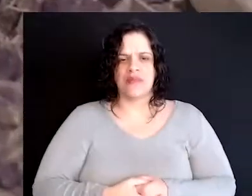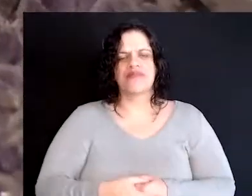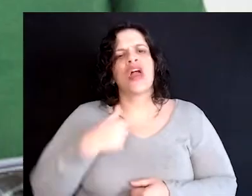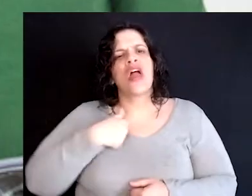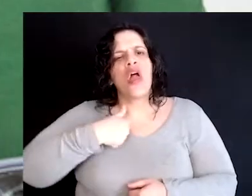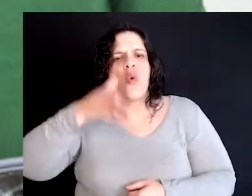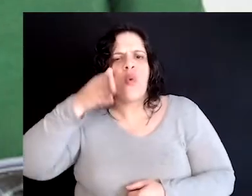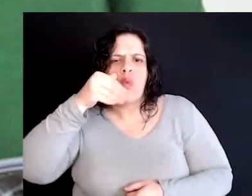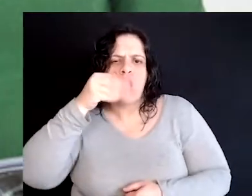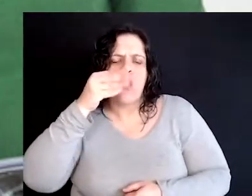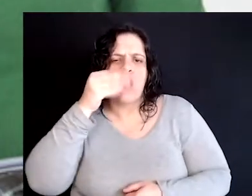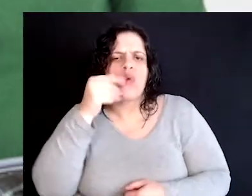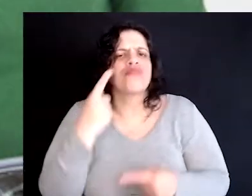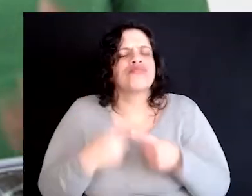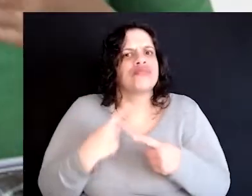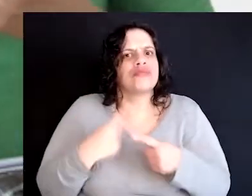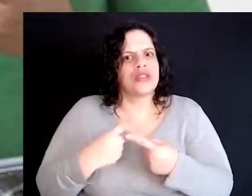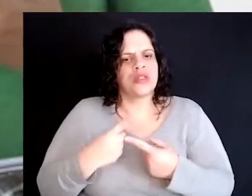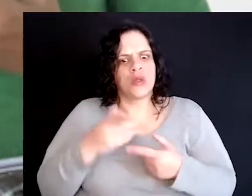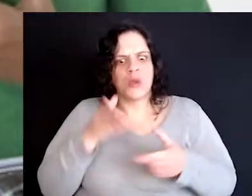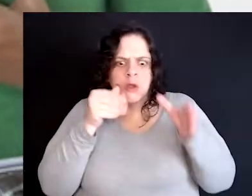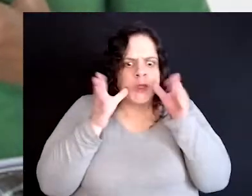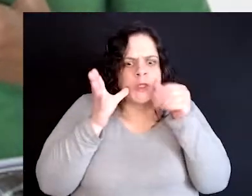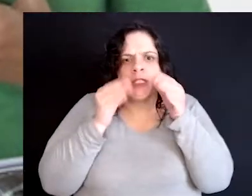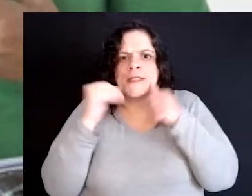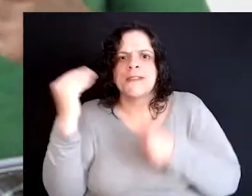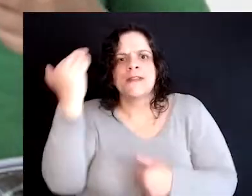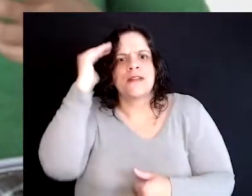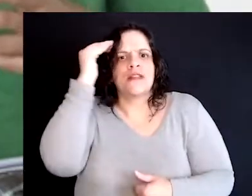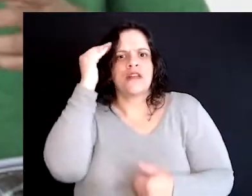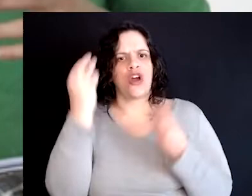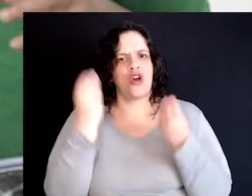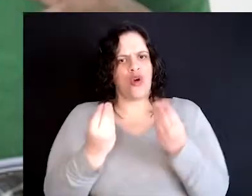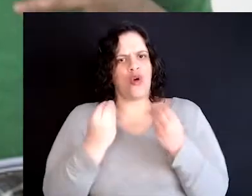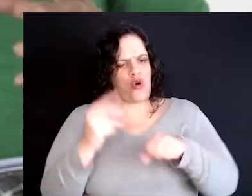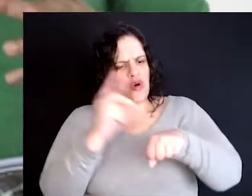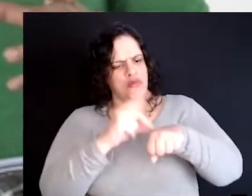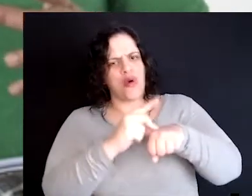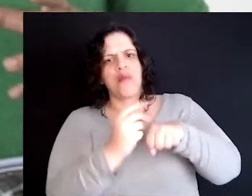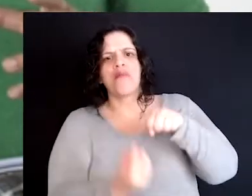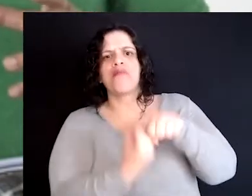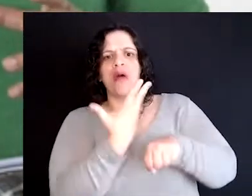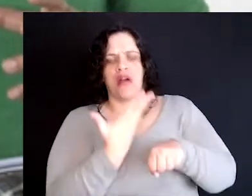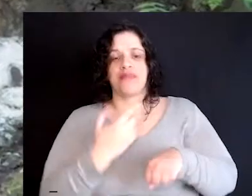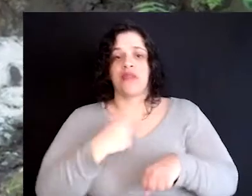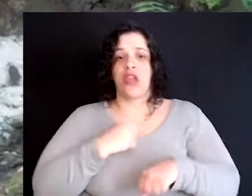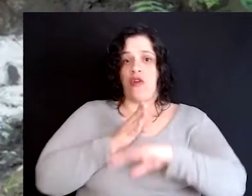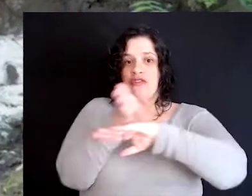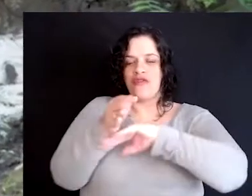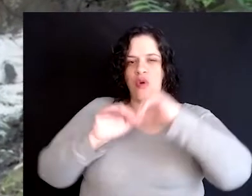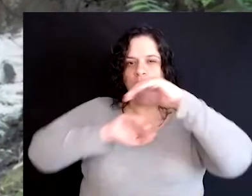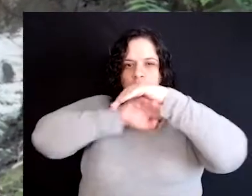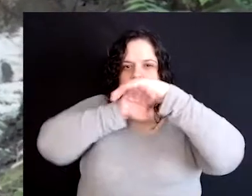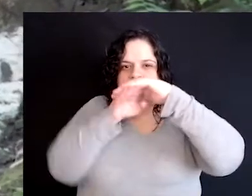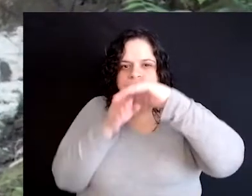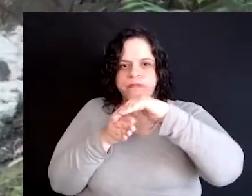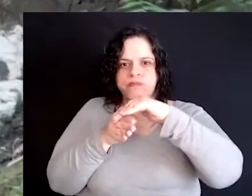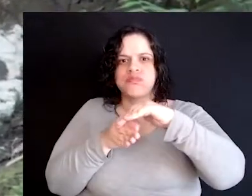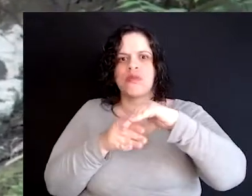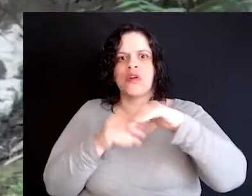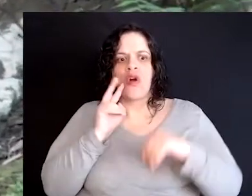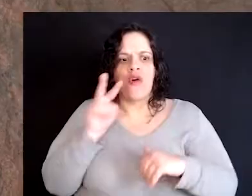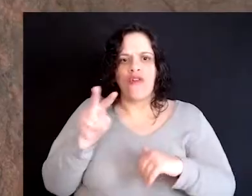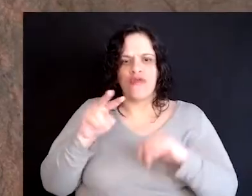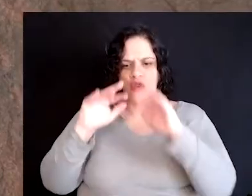transformações. Então, minha curiosidade foi vindo de uma maneira muito forte. Eu quis entender como é que ela se formava. E fui nas cavernas